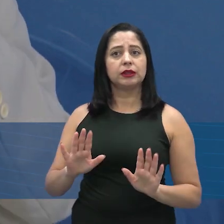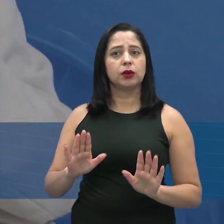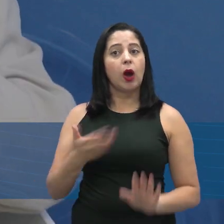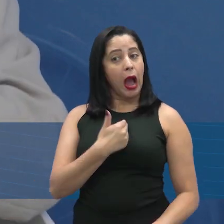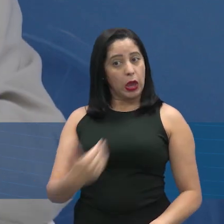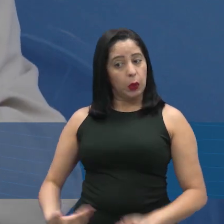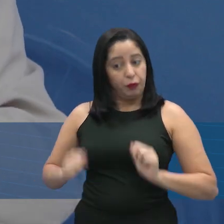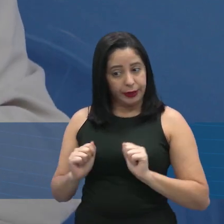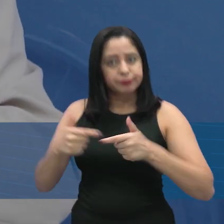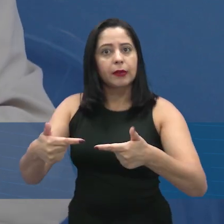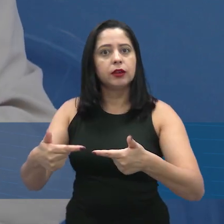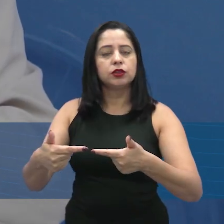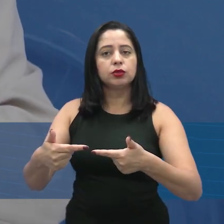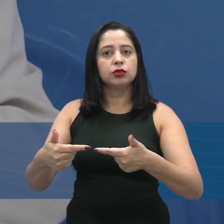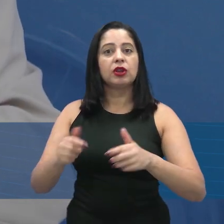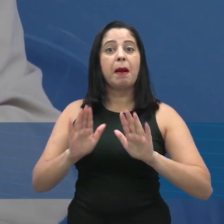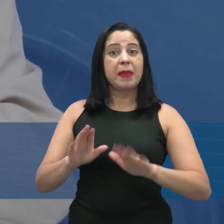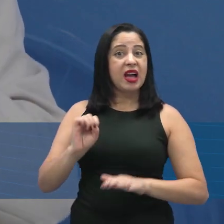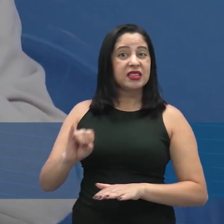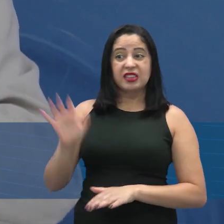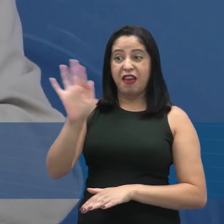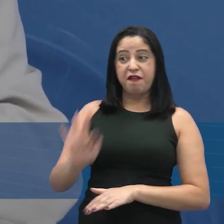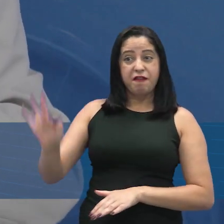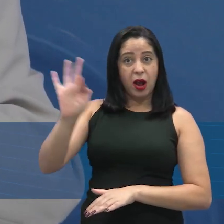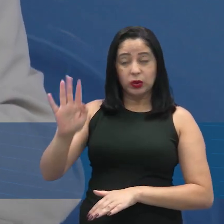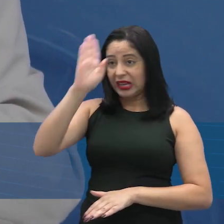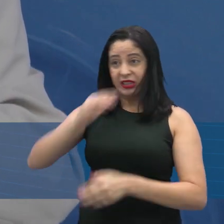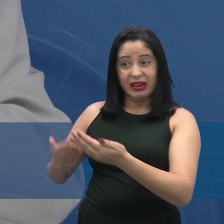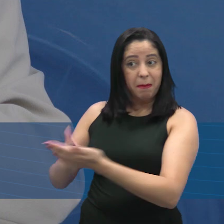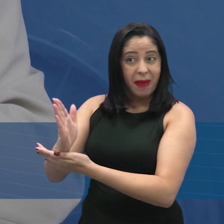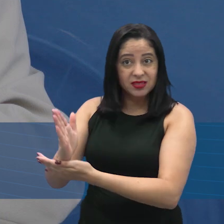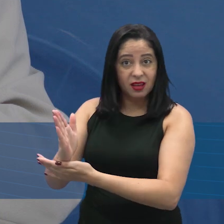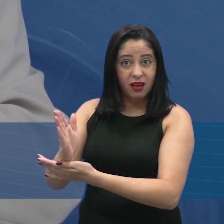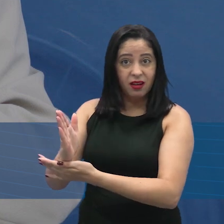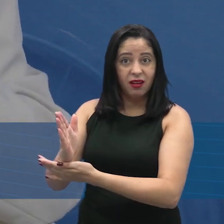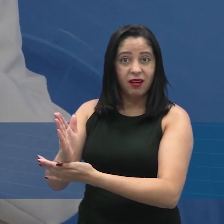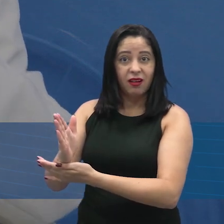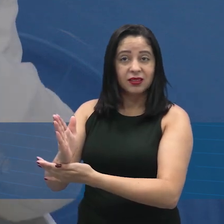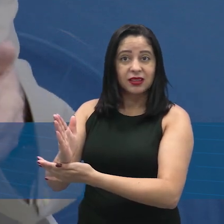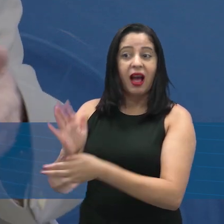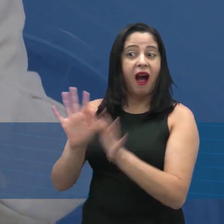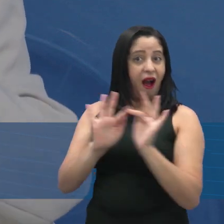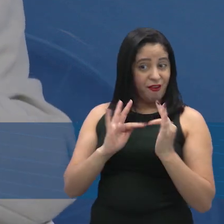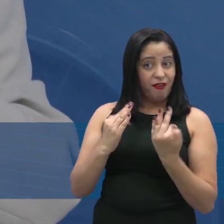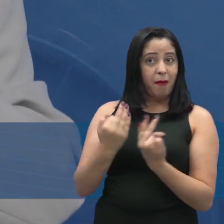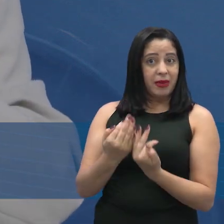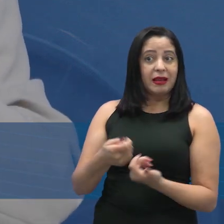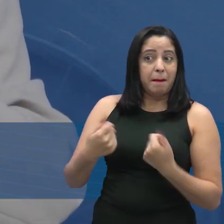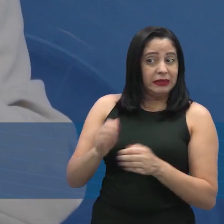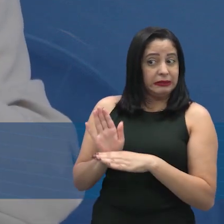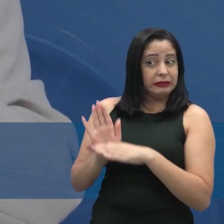mas desde que você passe numa universidade pública, você tem que se manter. A família tem que